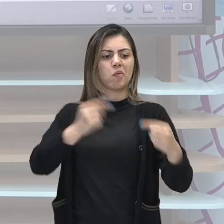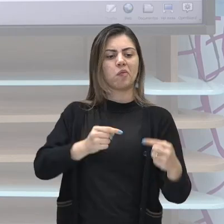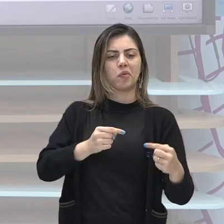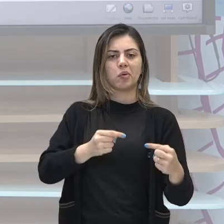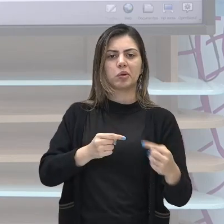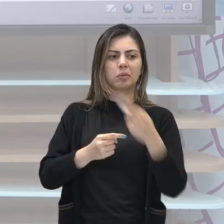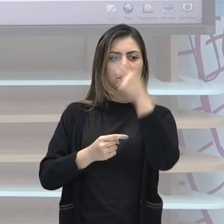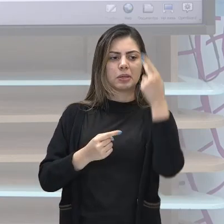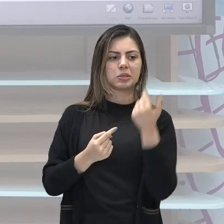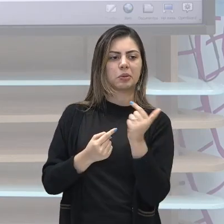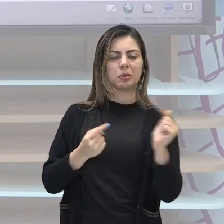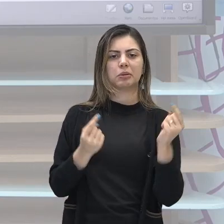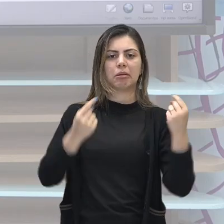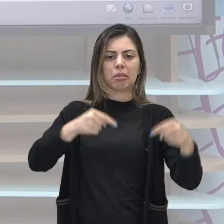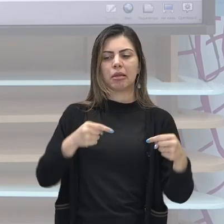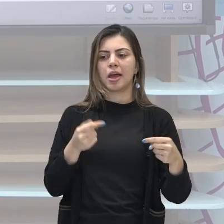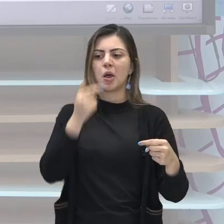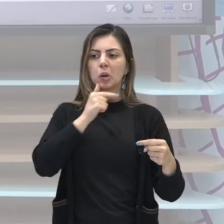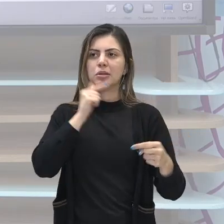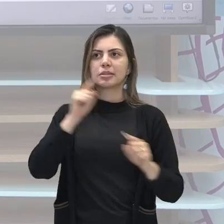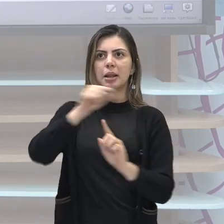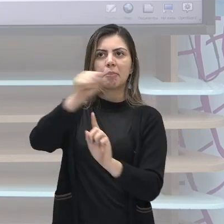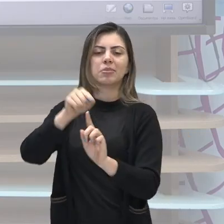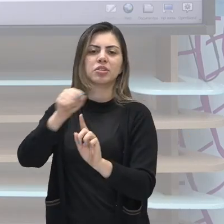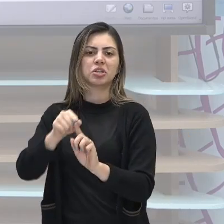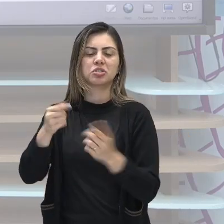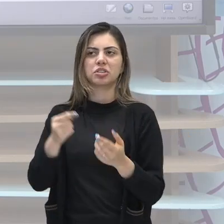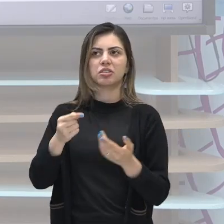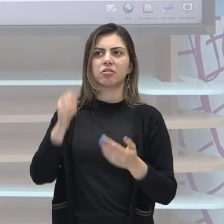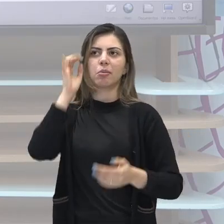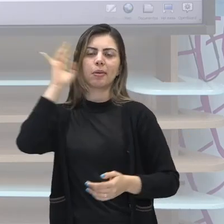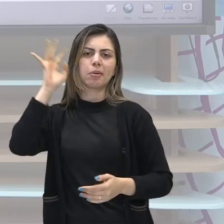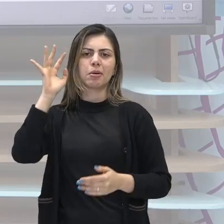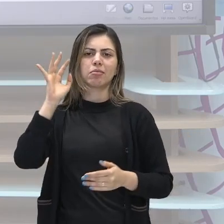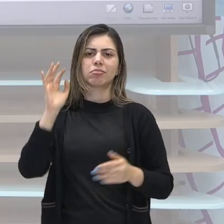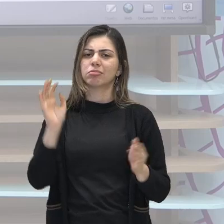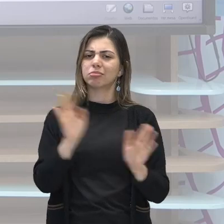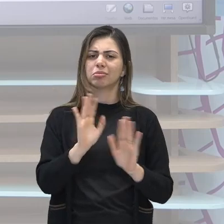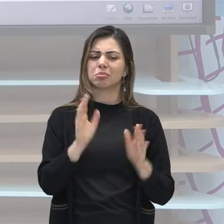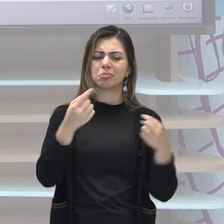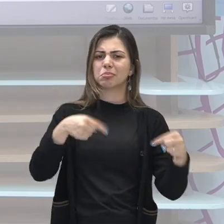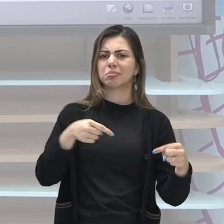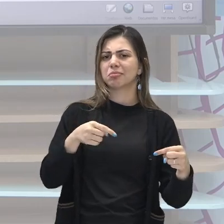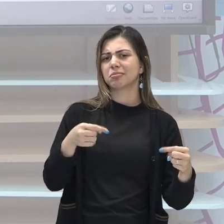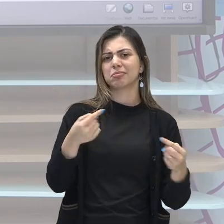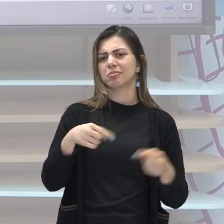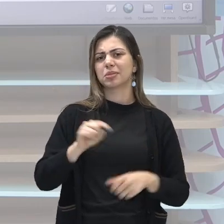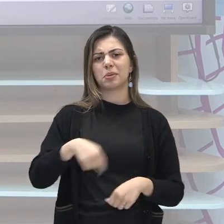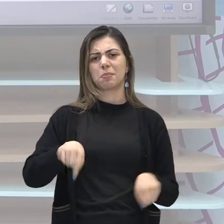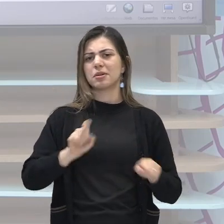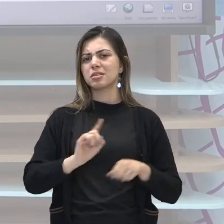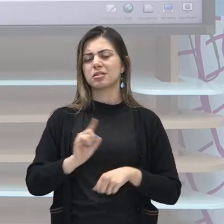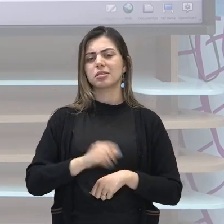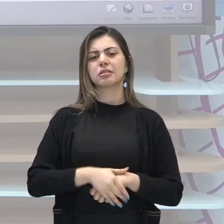para conseguir, né, aquilo que você almeja, os seus sonhos. Então, essa disputa,